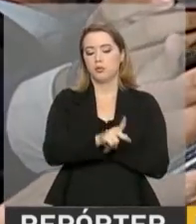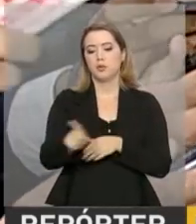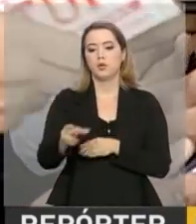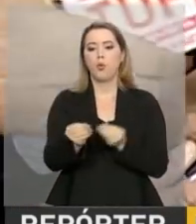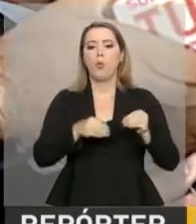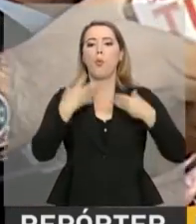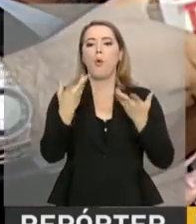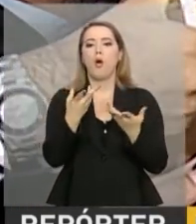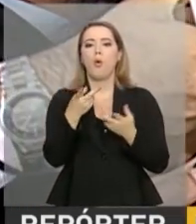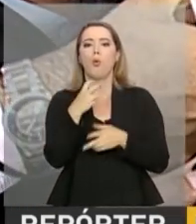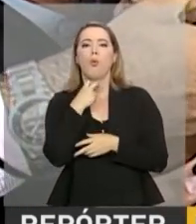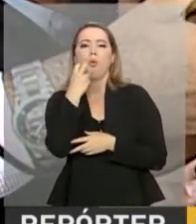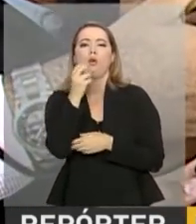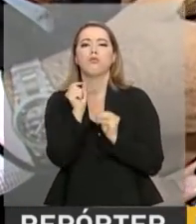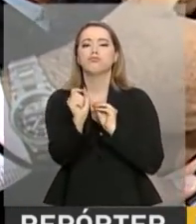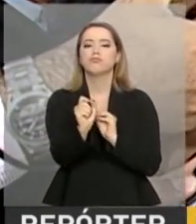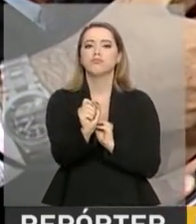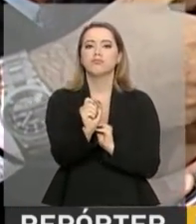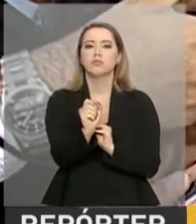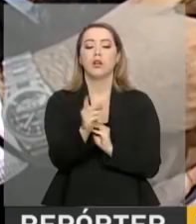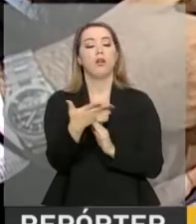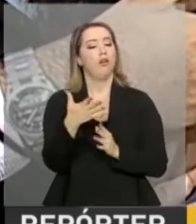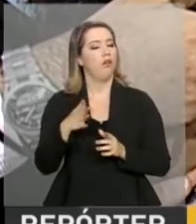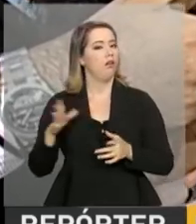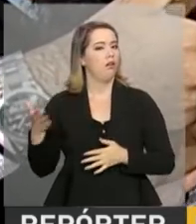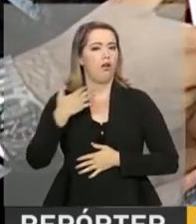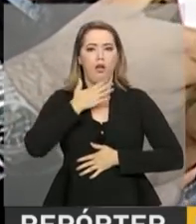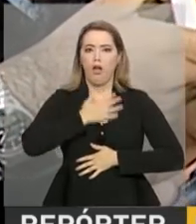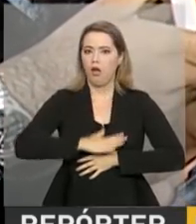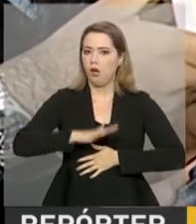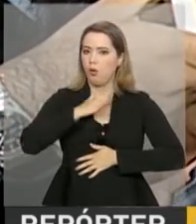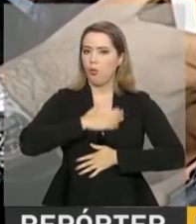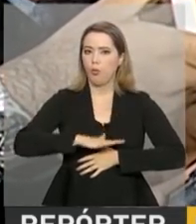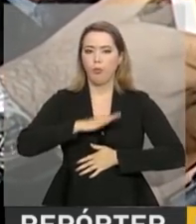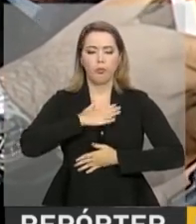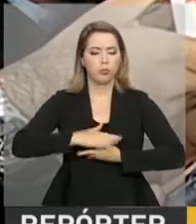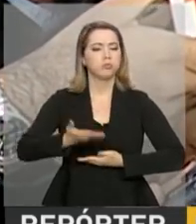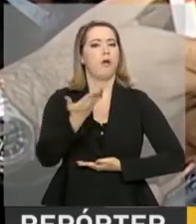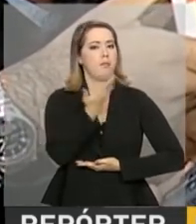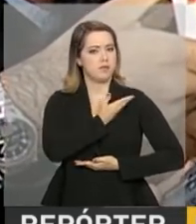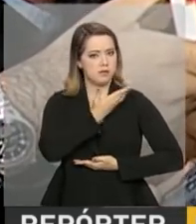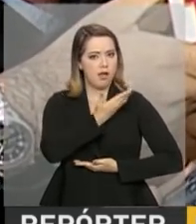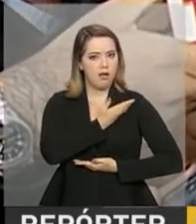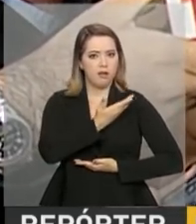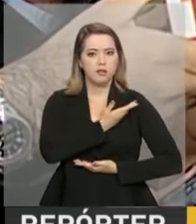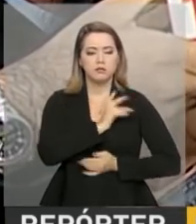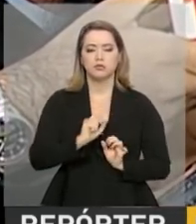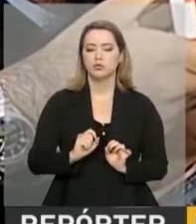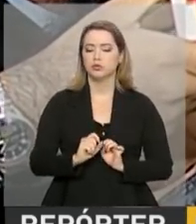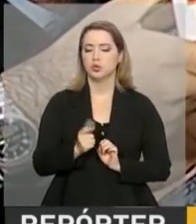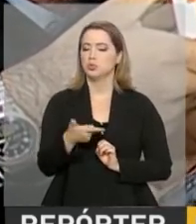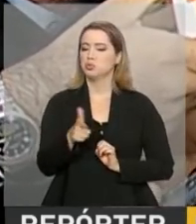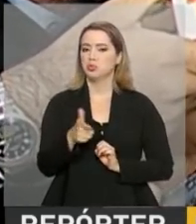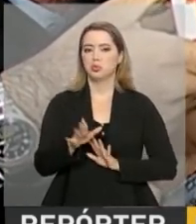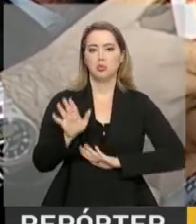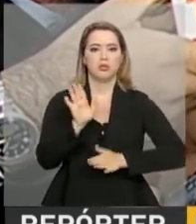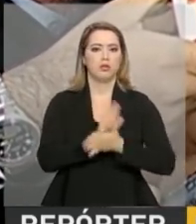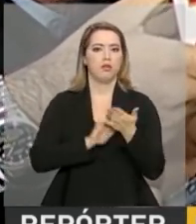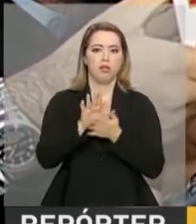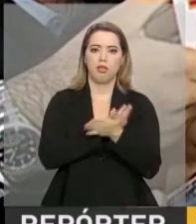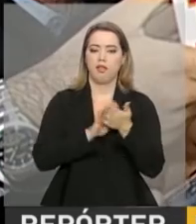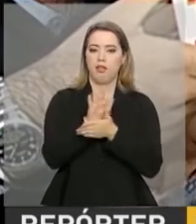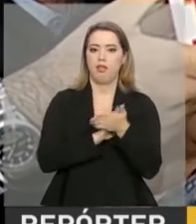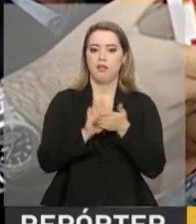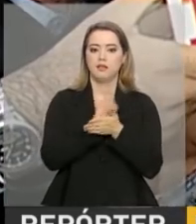num tom extremamente amável, extremamente colaborativo, e nós não tivemos qualquer